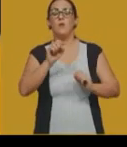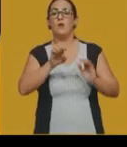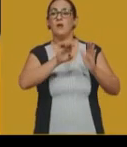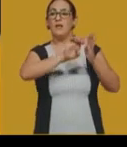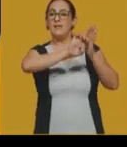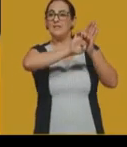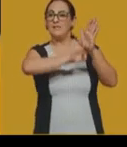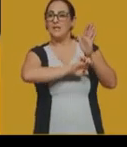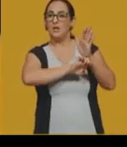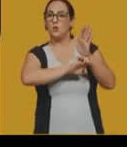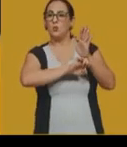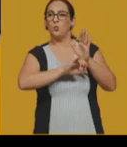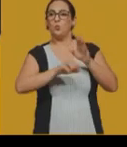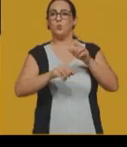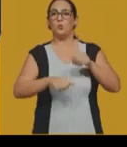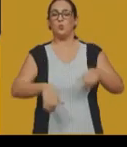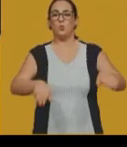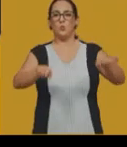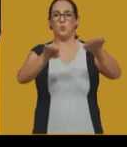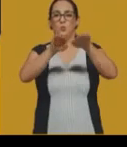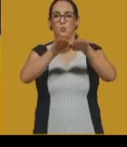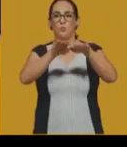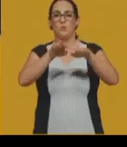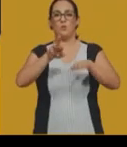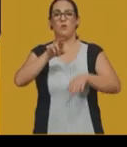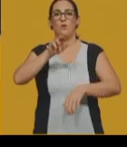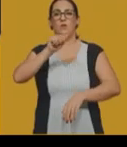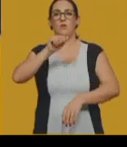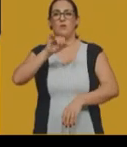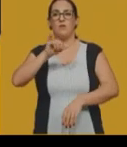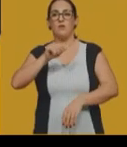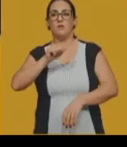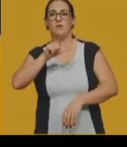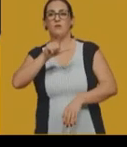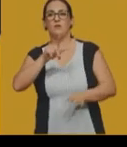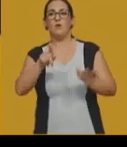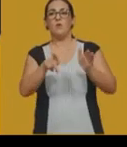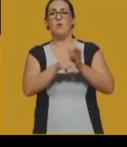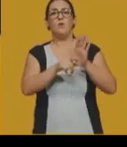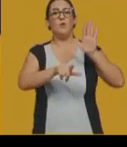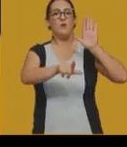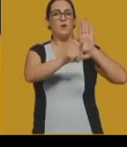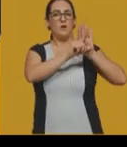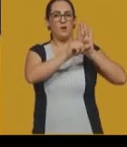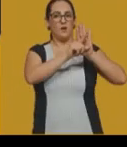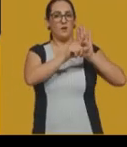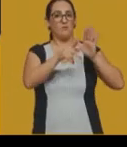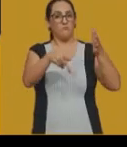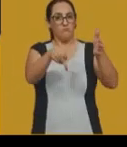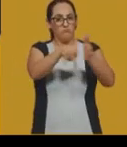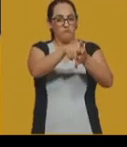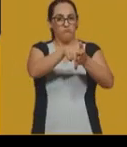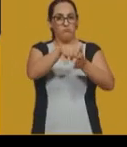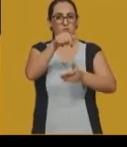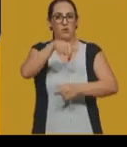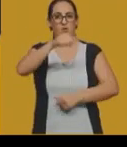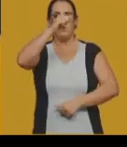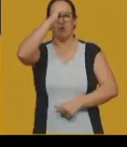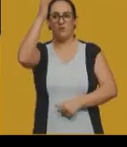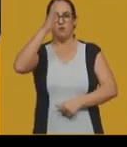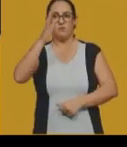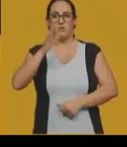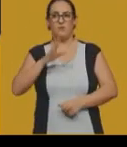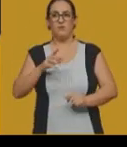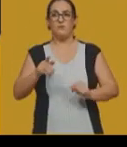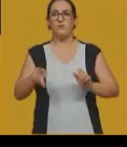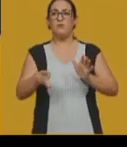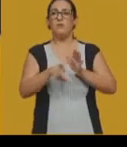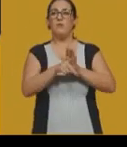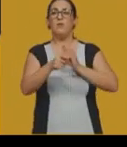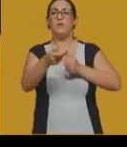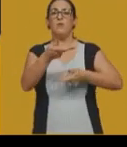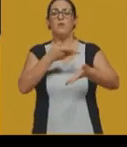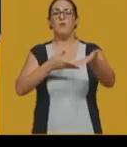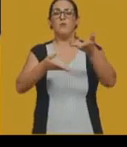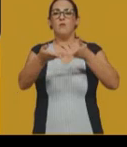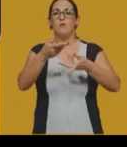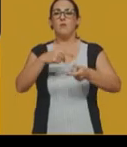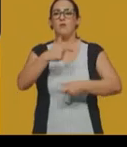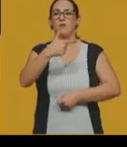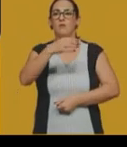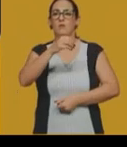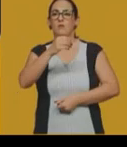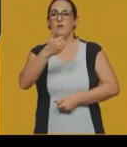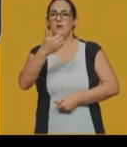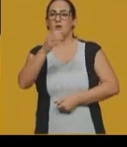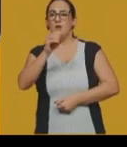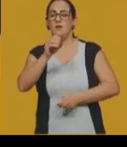que foi promulgada em 2010 pelo então presidente Luiz Inácio Lula da Silva, que traz um conjunto de regras e princípios jurídicos